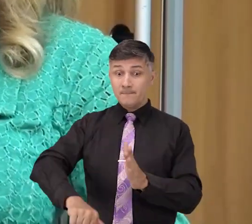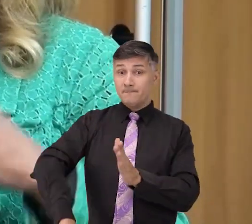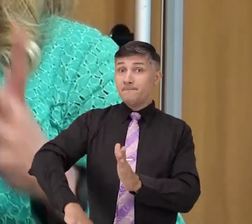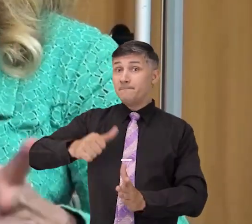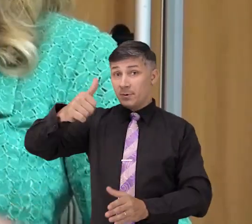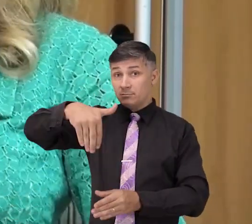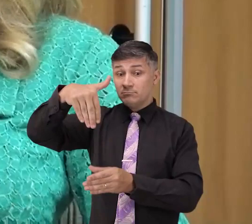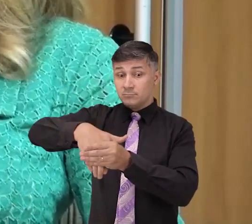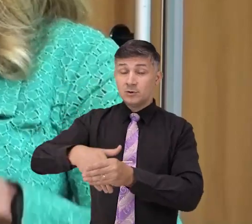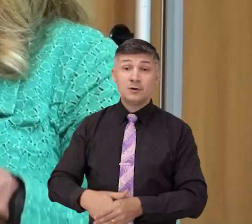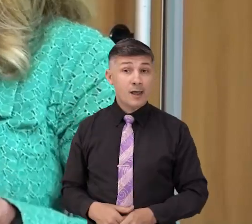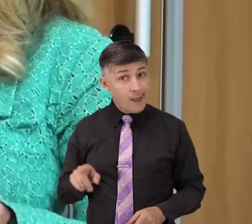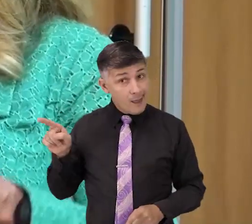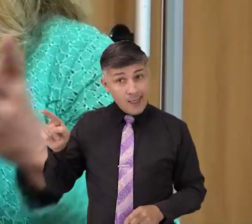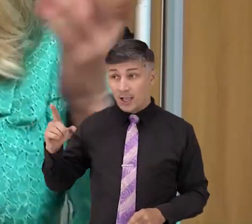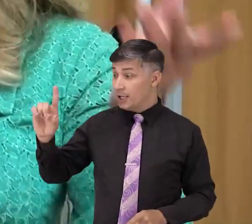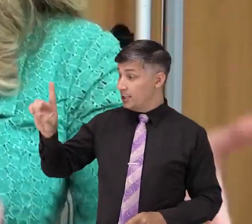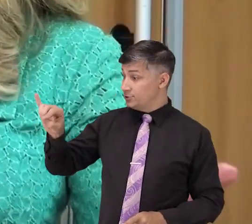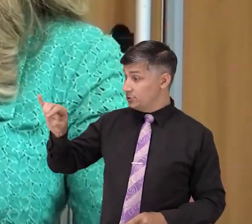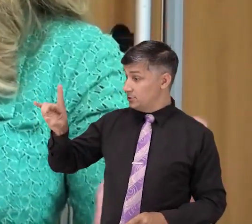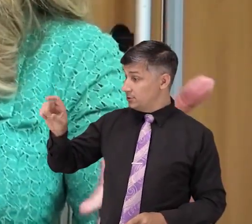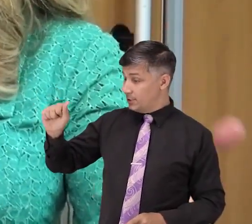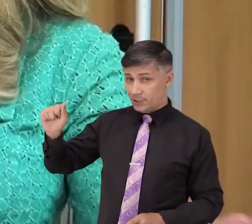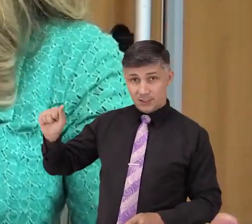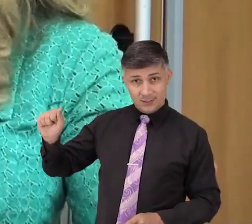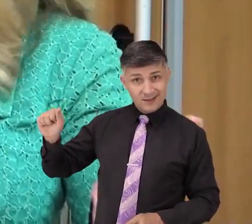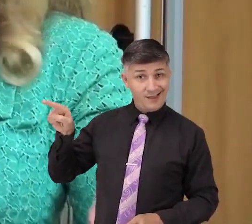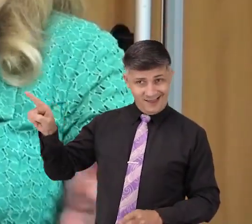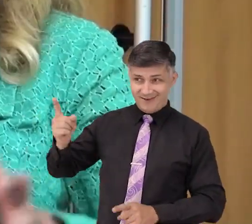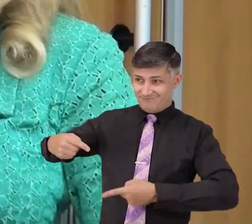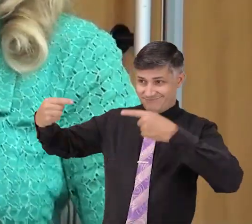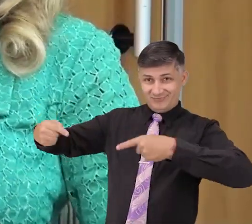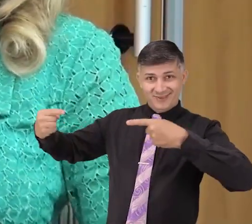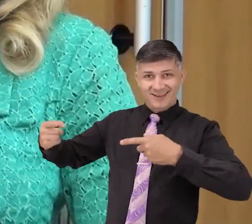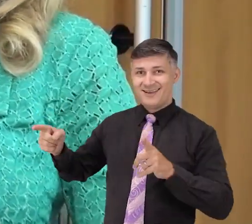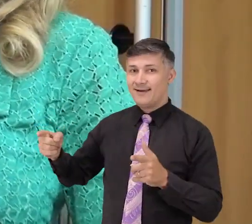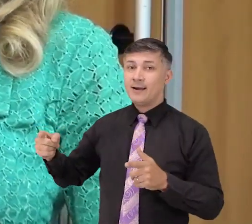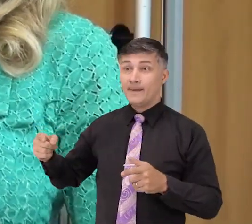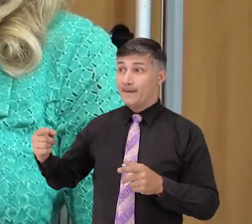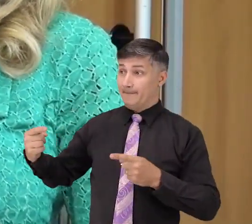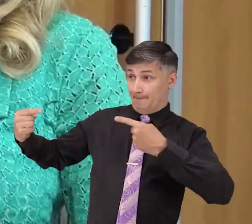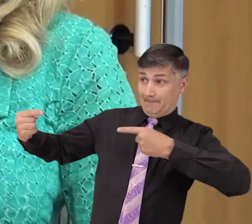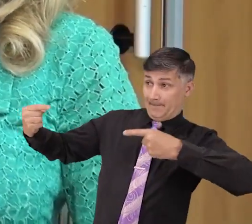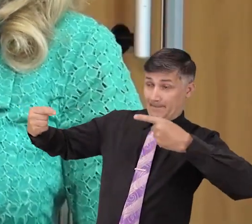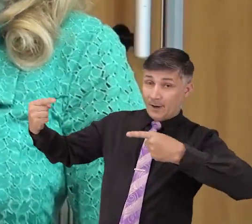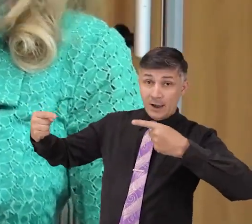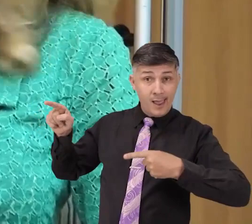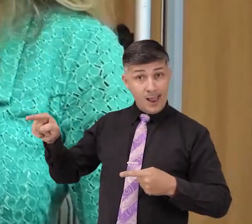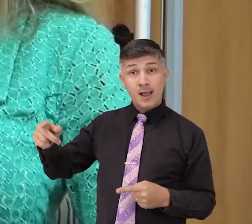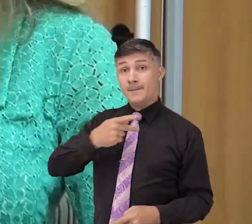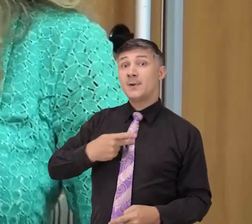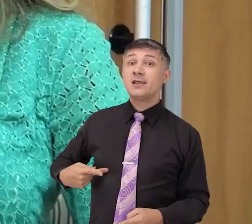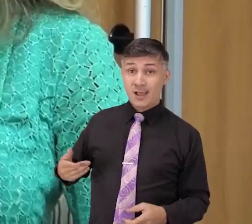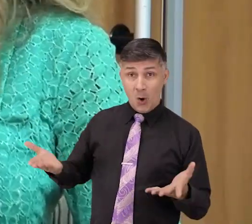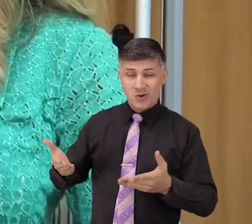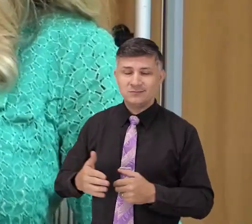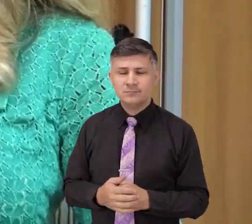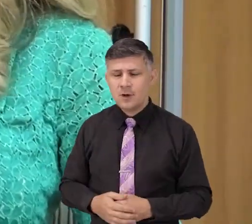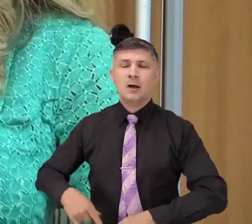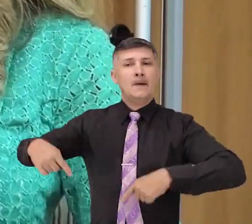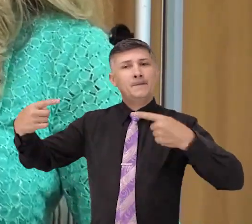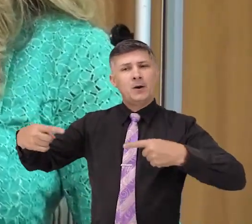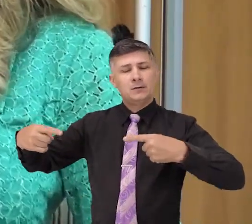a minha primeira disputa foi com a Dida Mus, que foi presidente da seccional da Ordem. Então, partimos